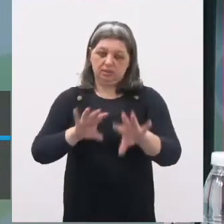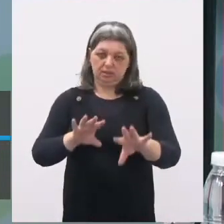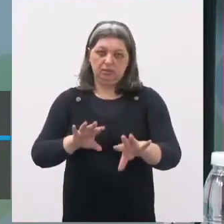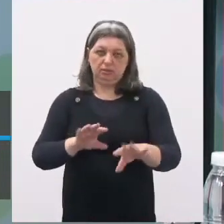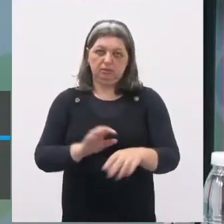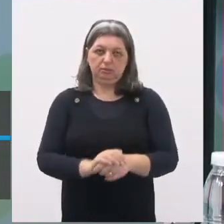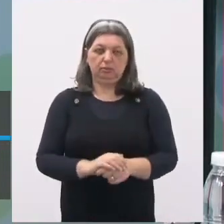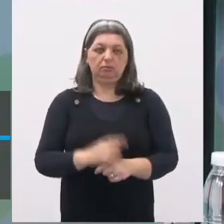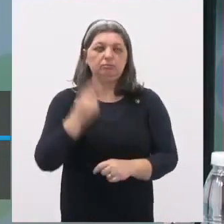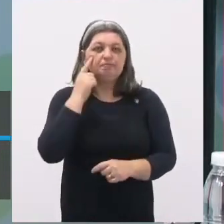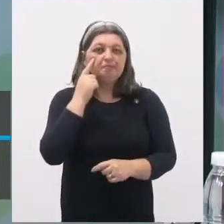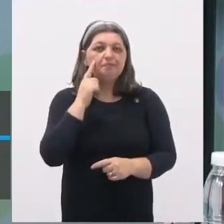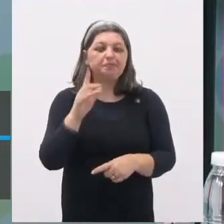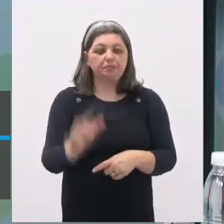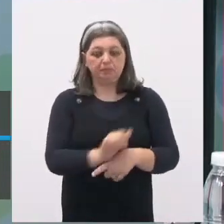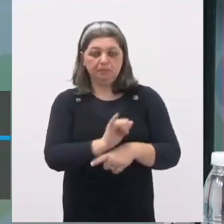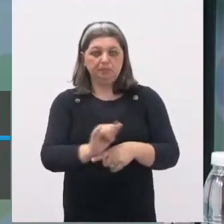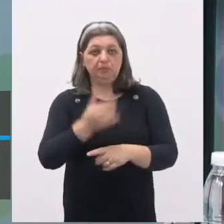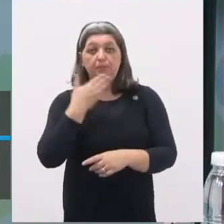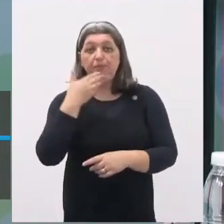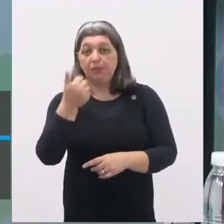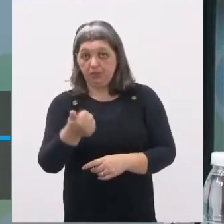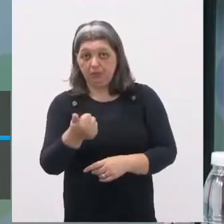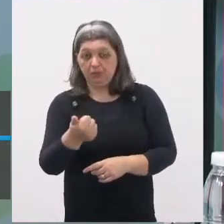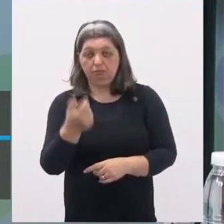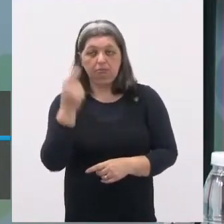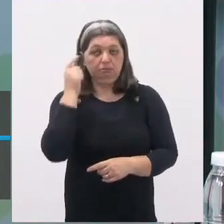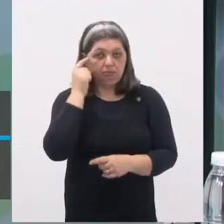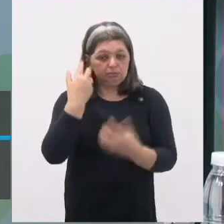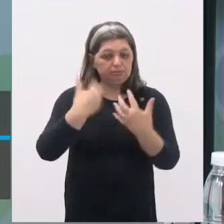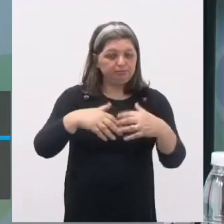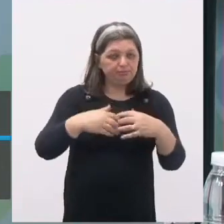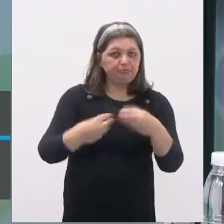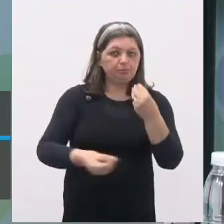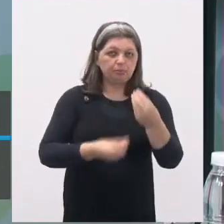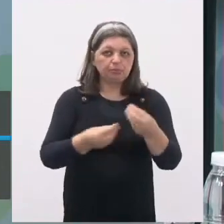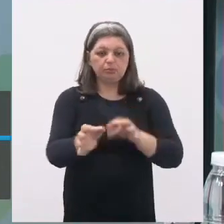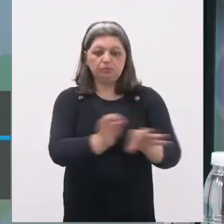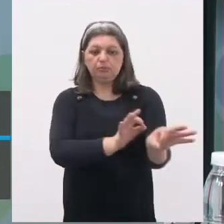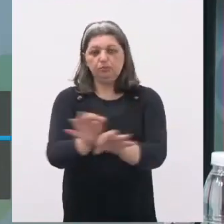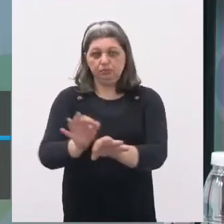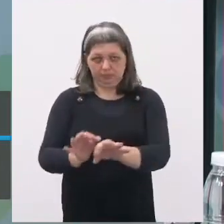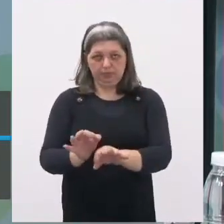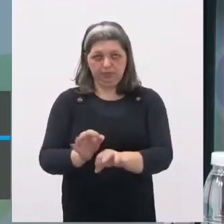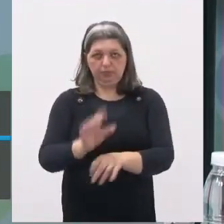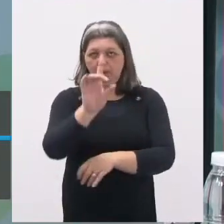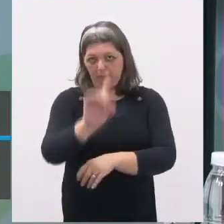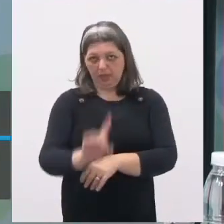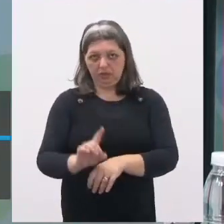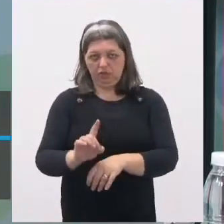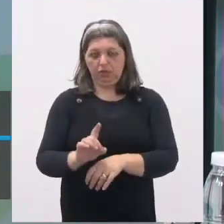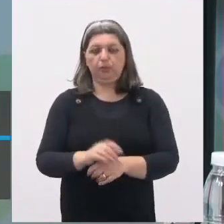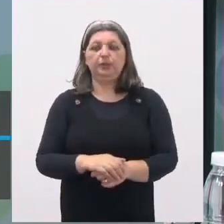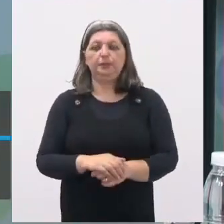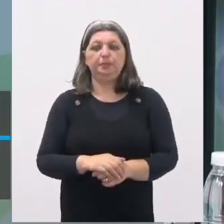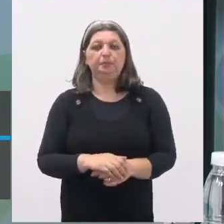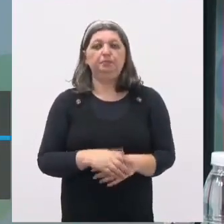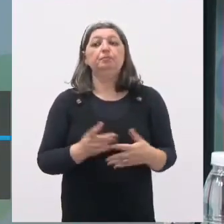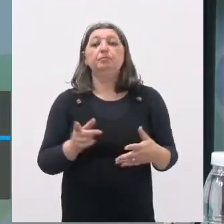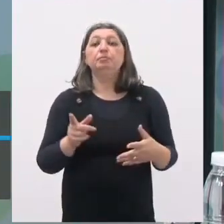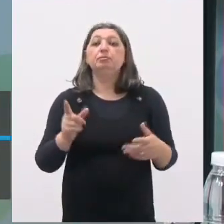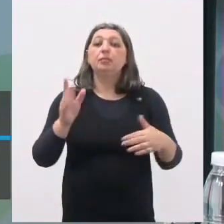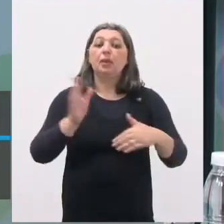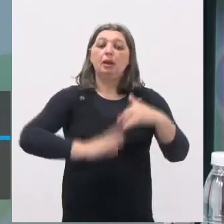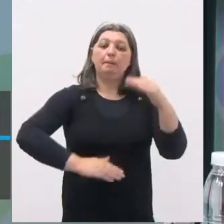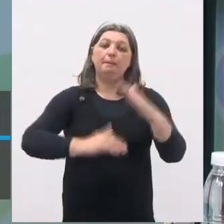aí intensificar o quê? Os planos de ações que são pensados pelas diretorias. Então, são algumas práticas que